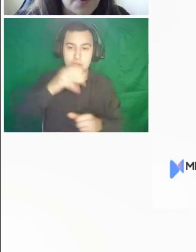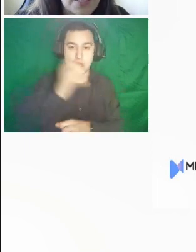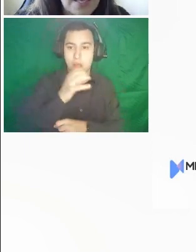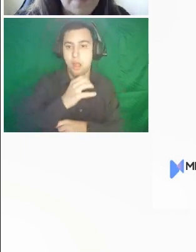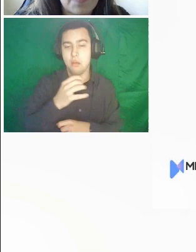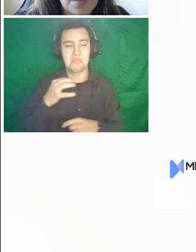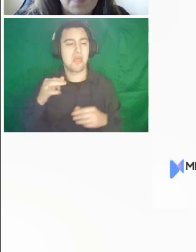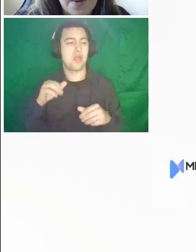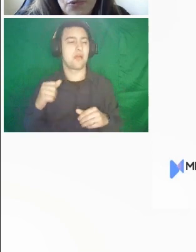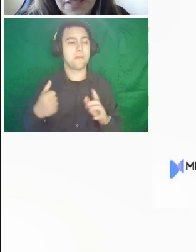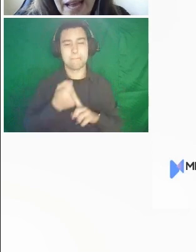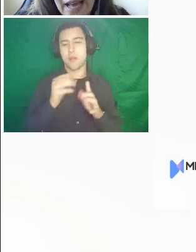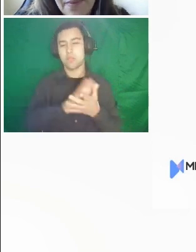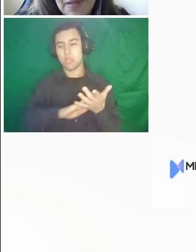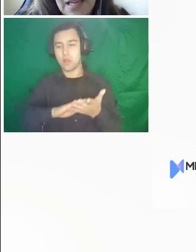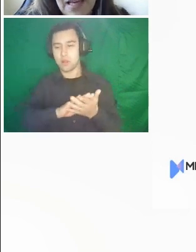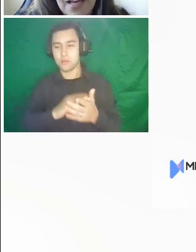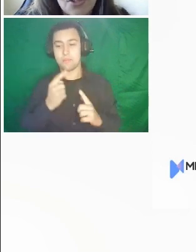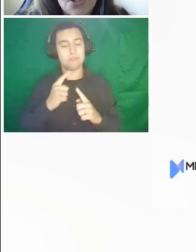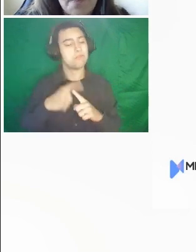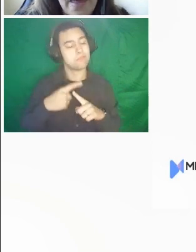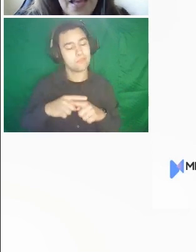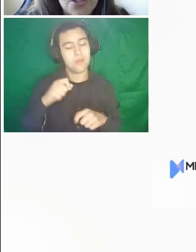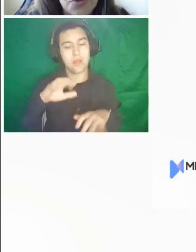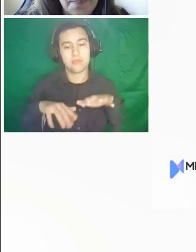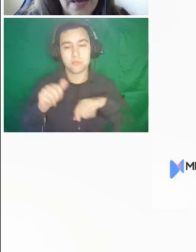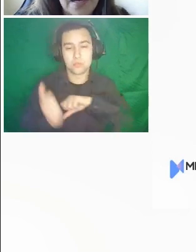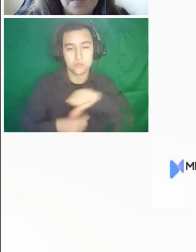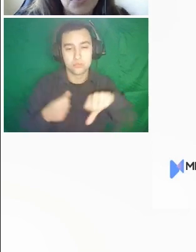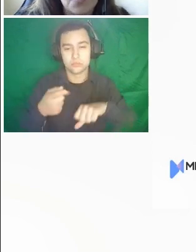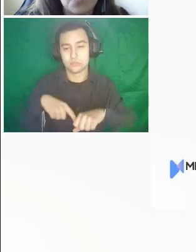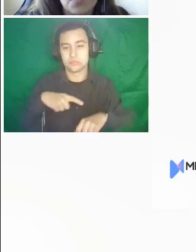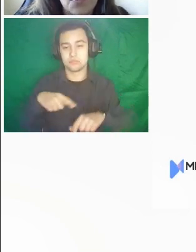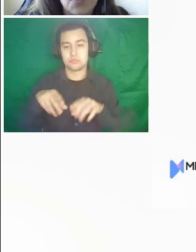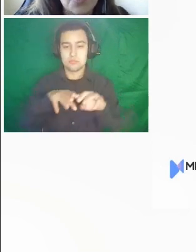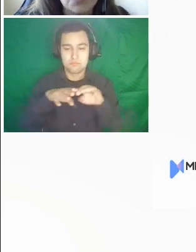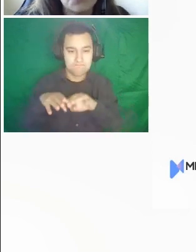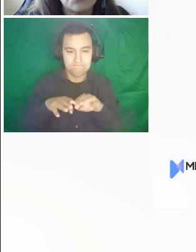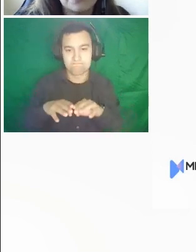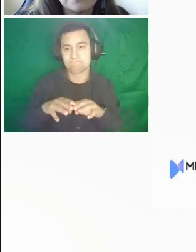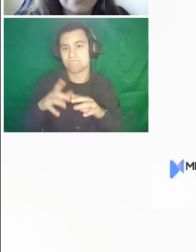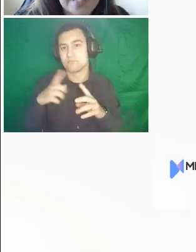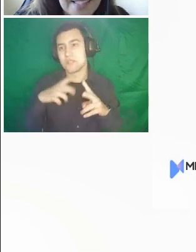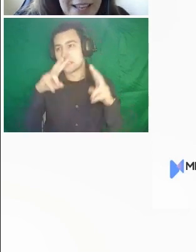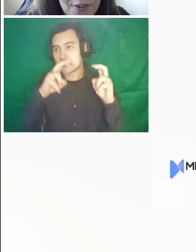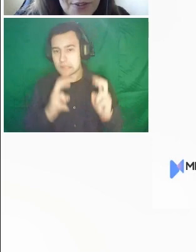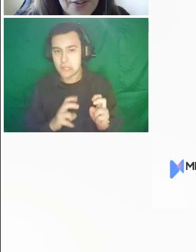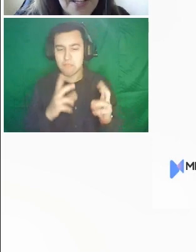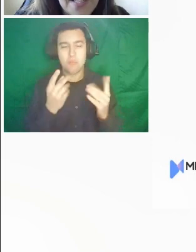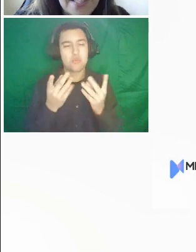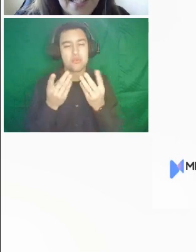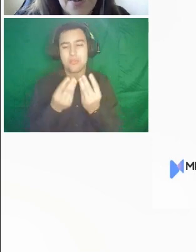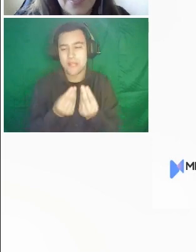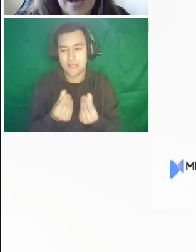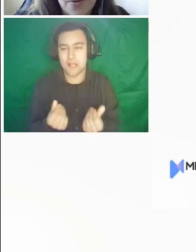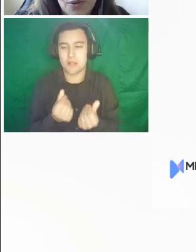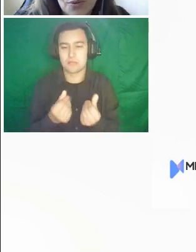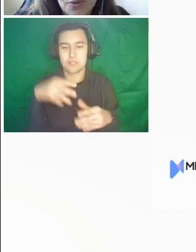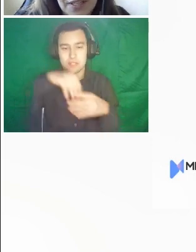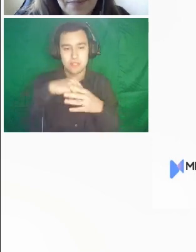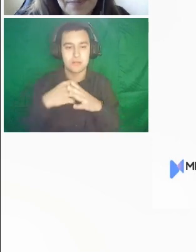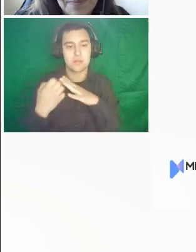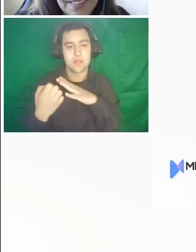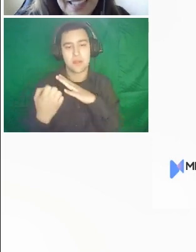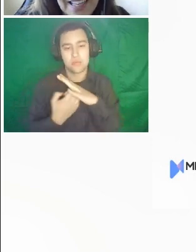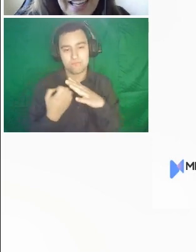indolor porque para mudar a gente mexe num parâmetro muito sensível da organização que é a